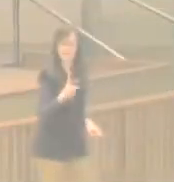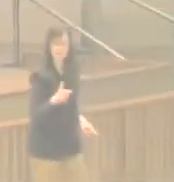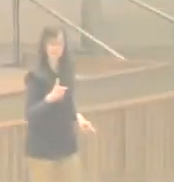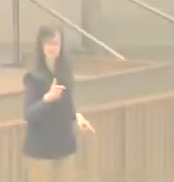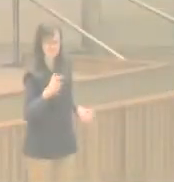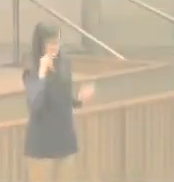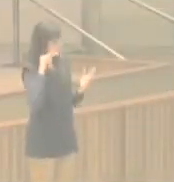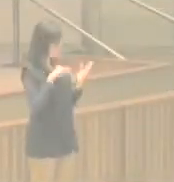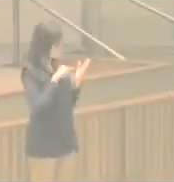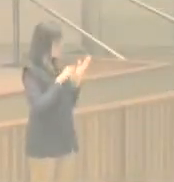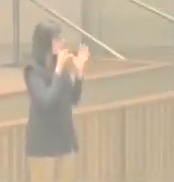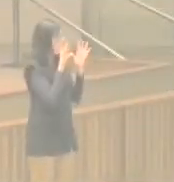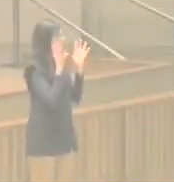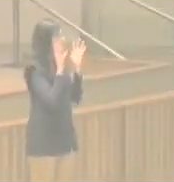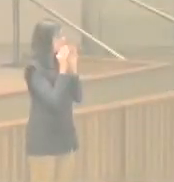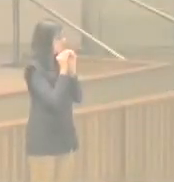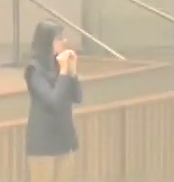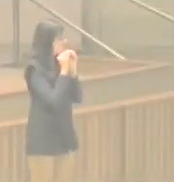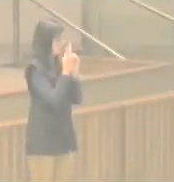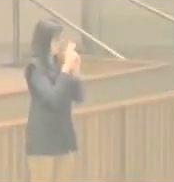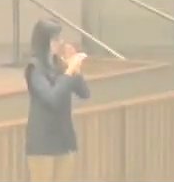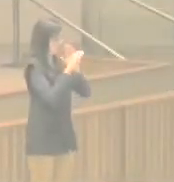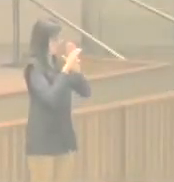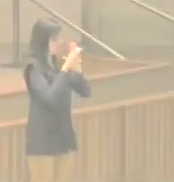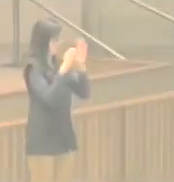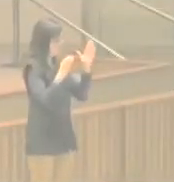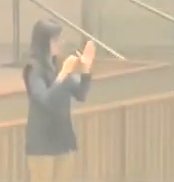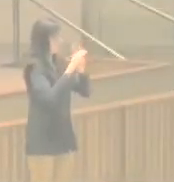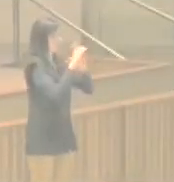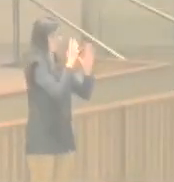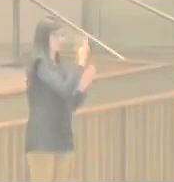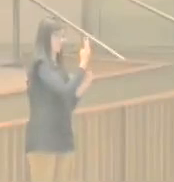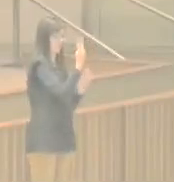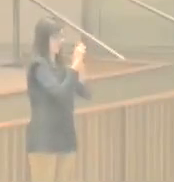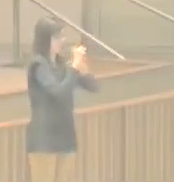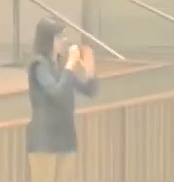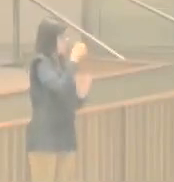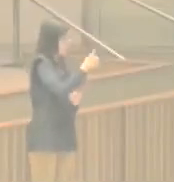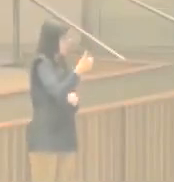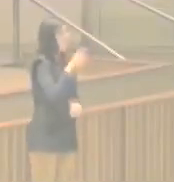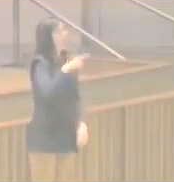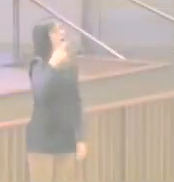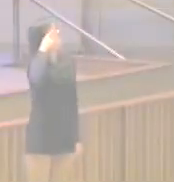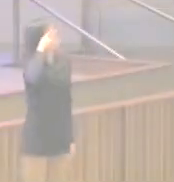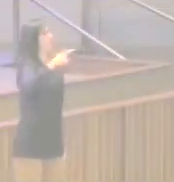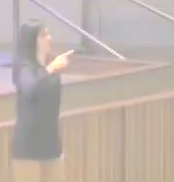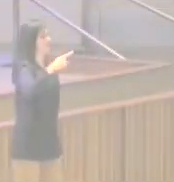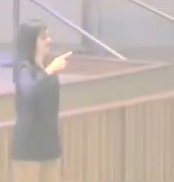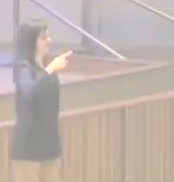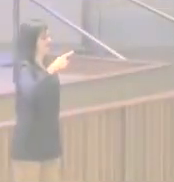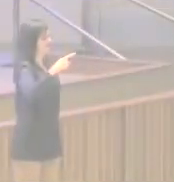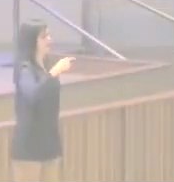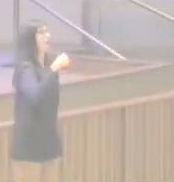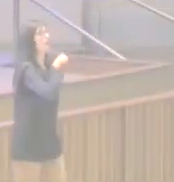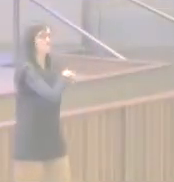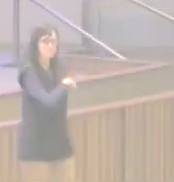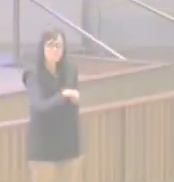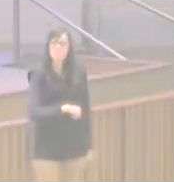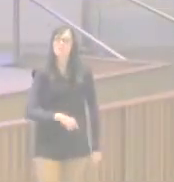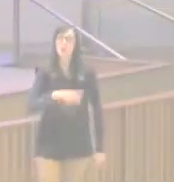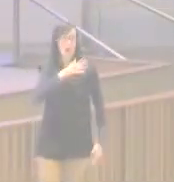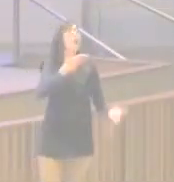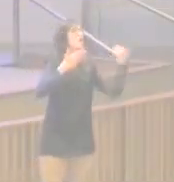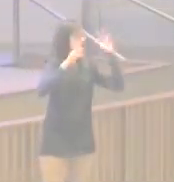aqui resumido em 2 Crônicas 33:11 foi uma profecia que ele ouviu de um